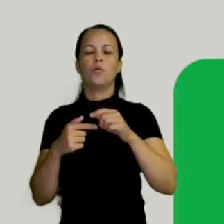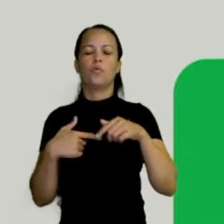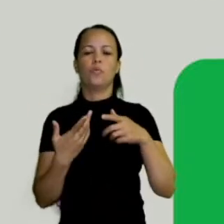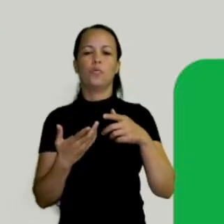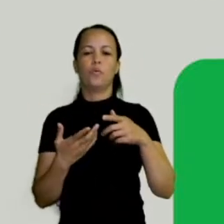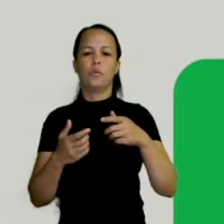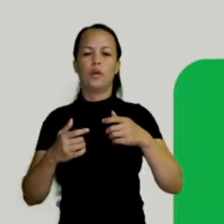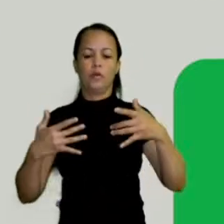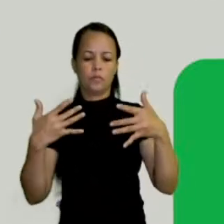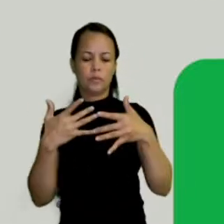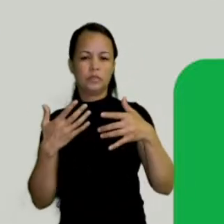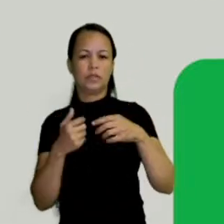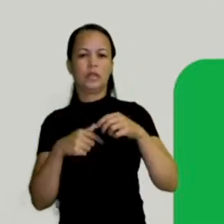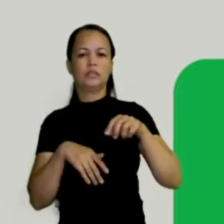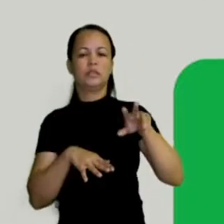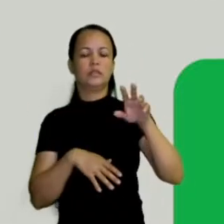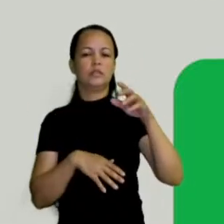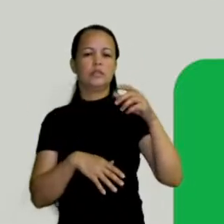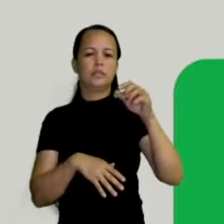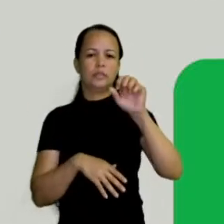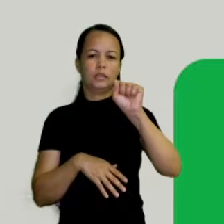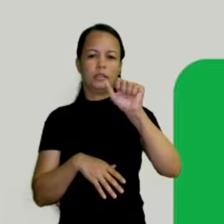São Vicente, lá de